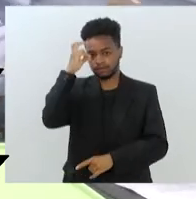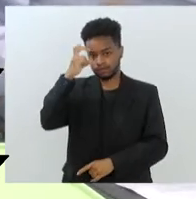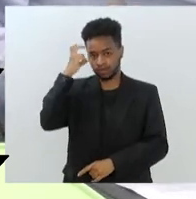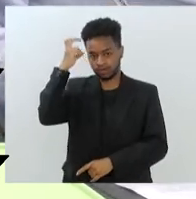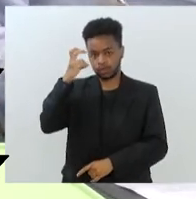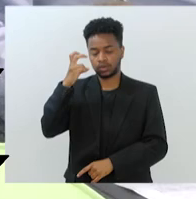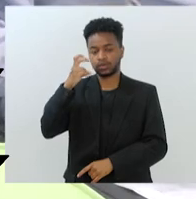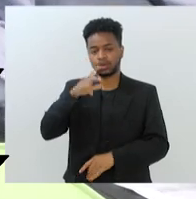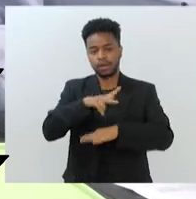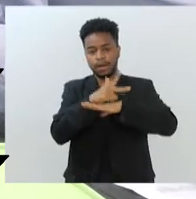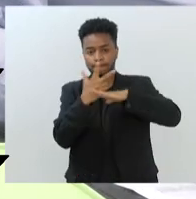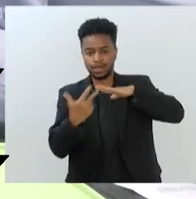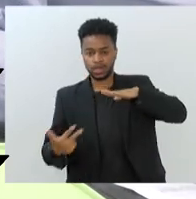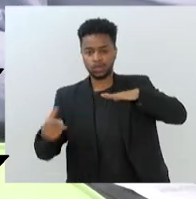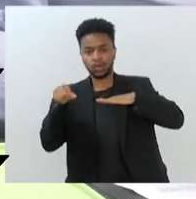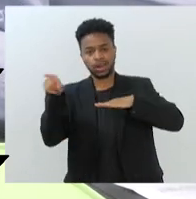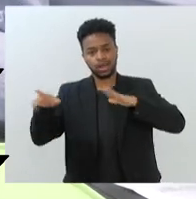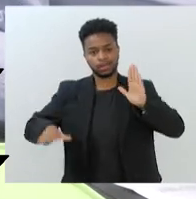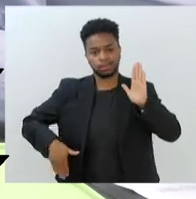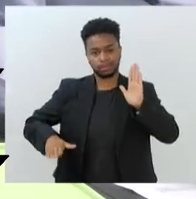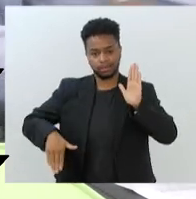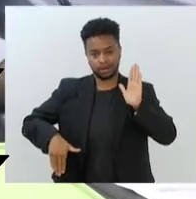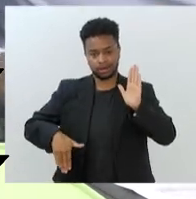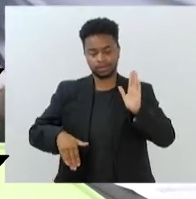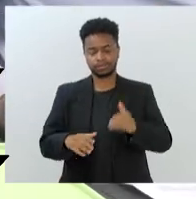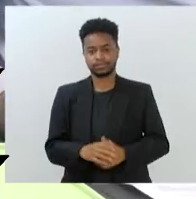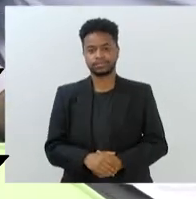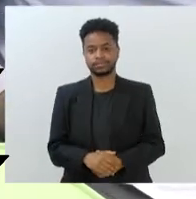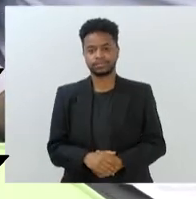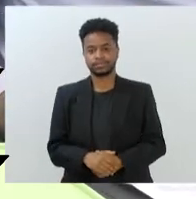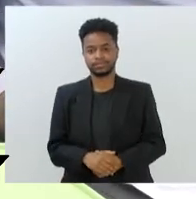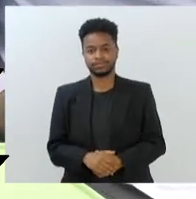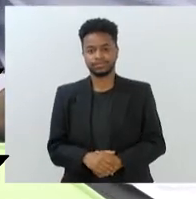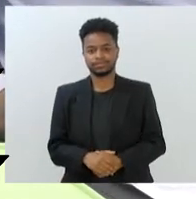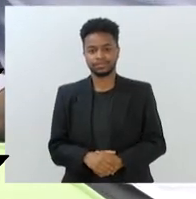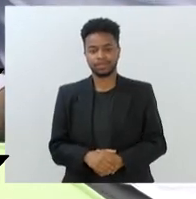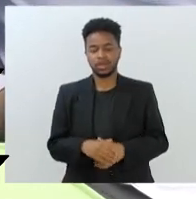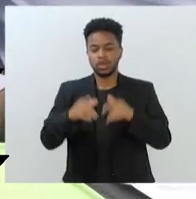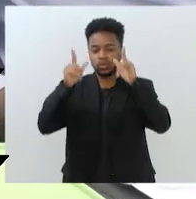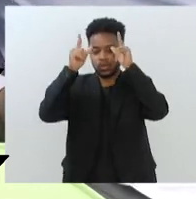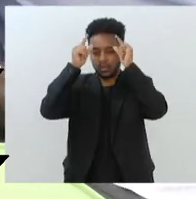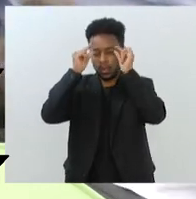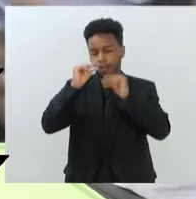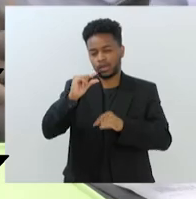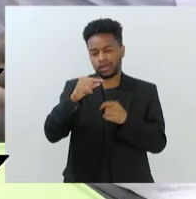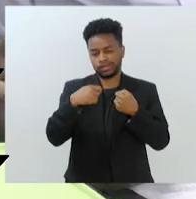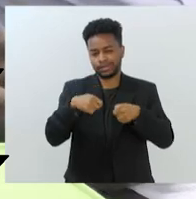um mergulho na praia de... Para esfriar a cabeça.